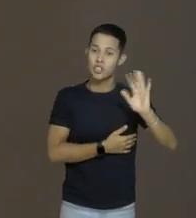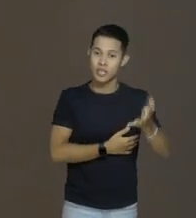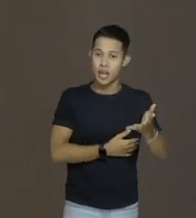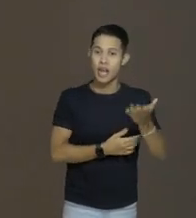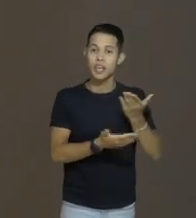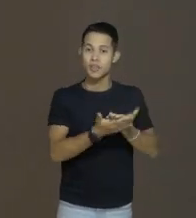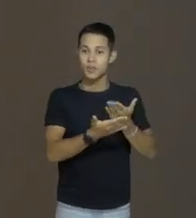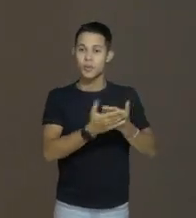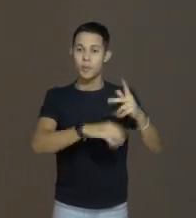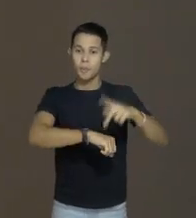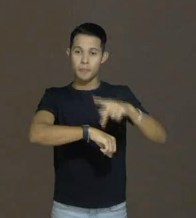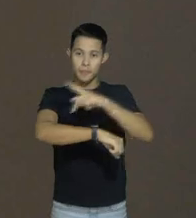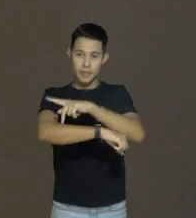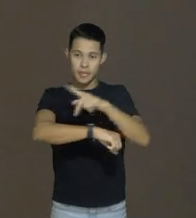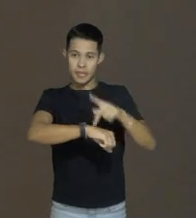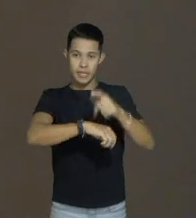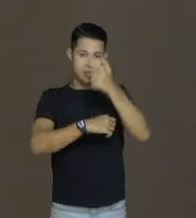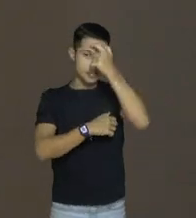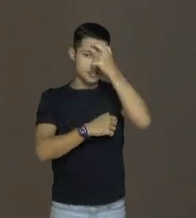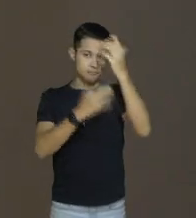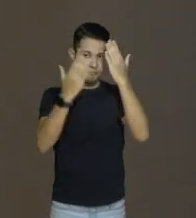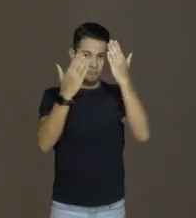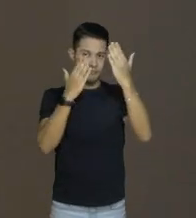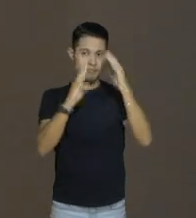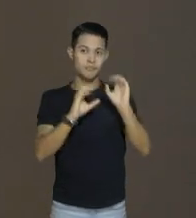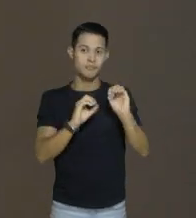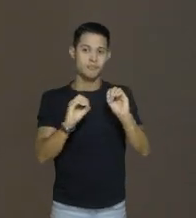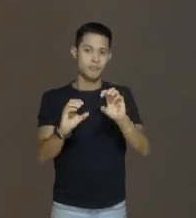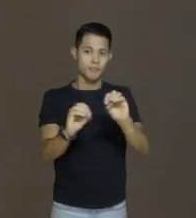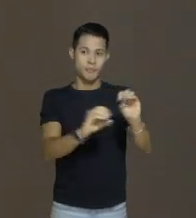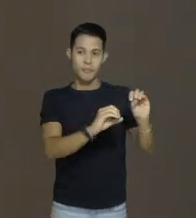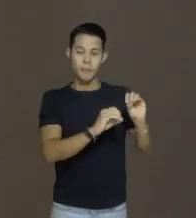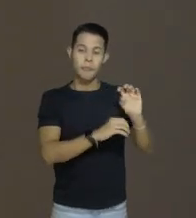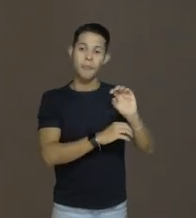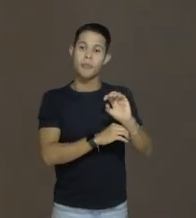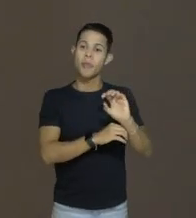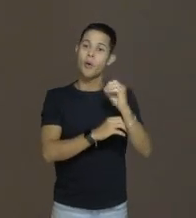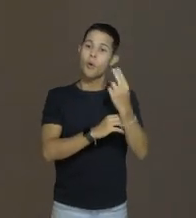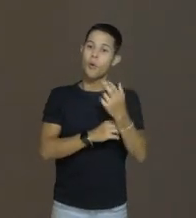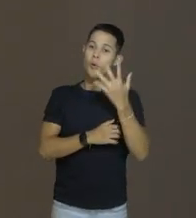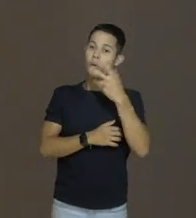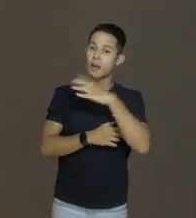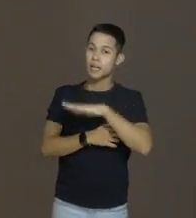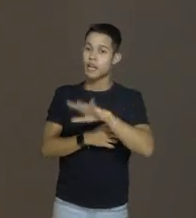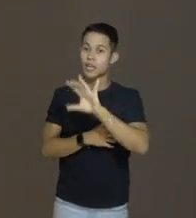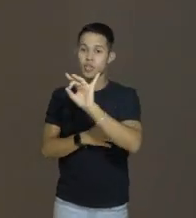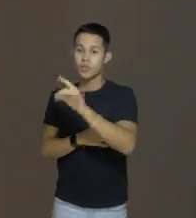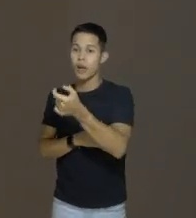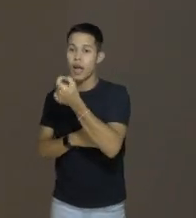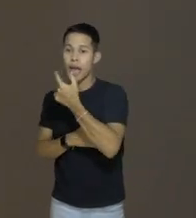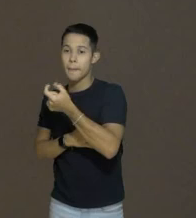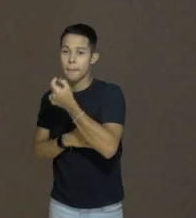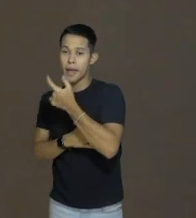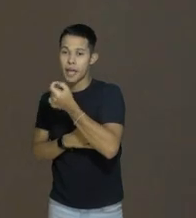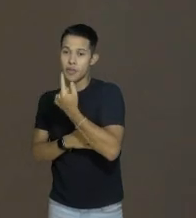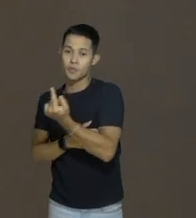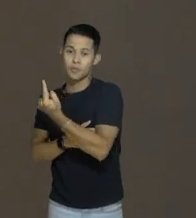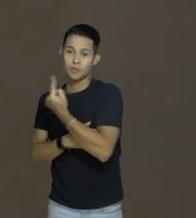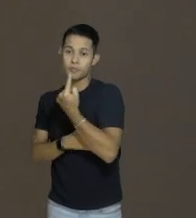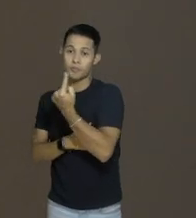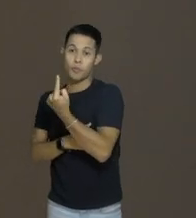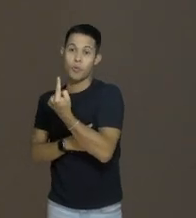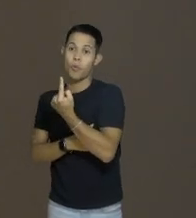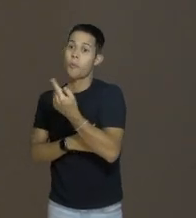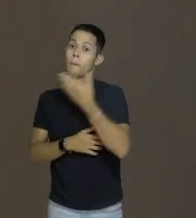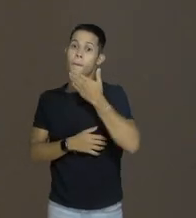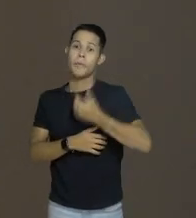crianças que fizeram psicoeducação e medicação, e crianças que só fizeram medicação. O que melhora mais